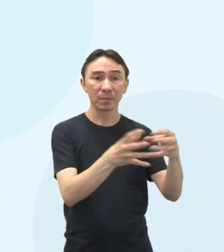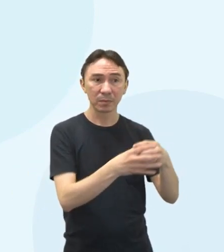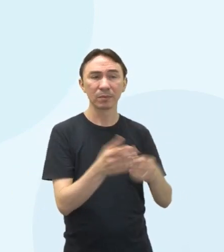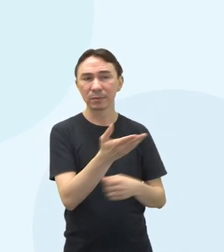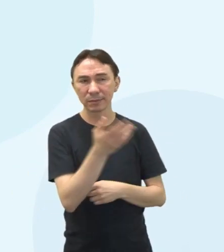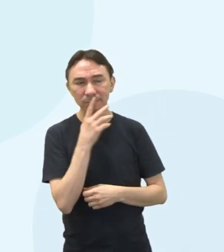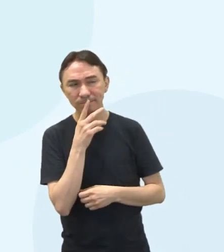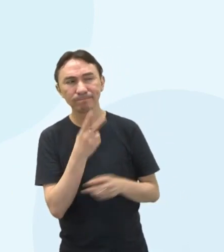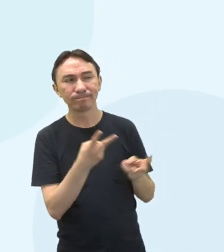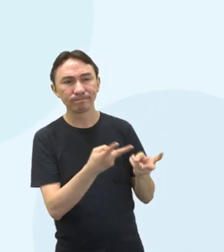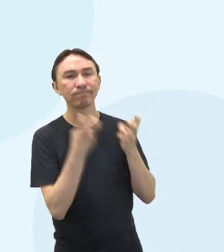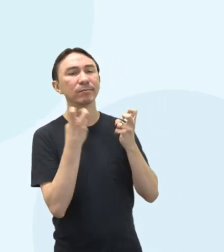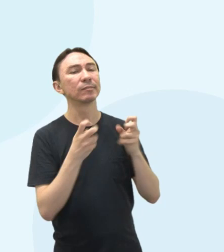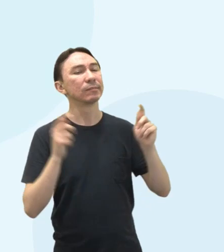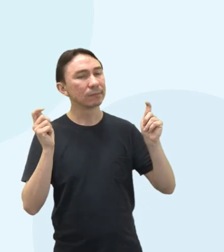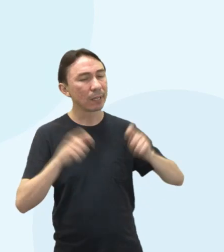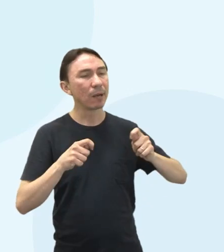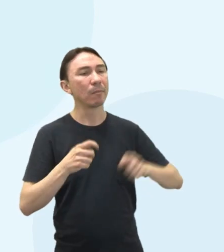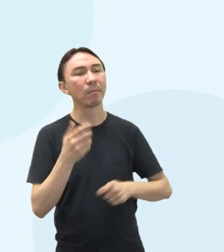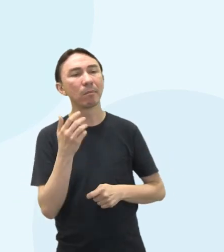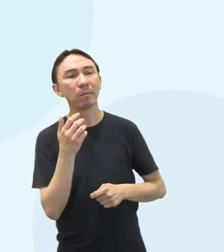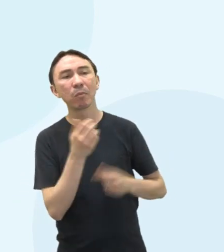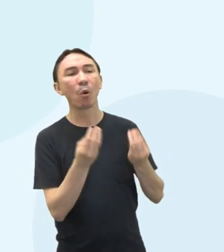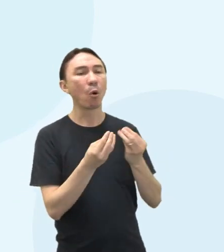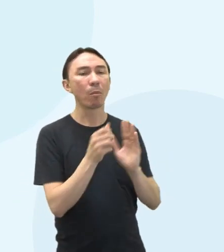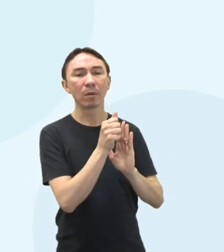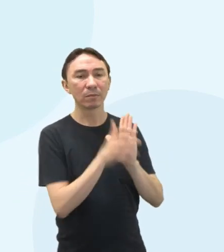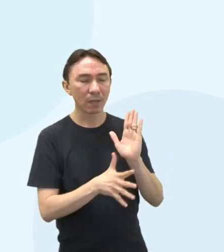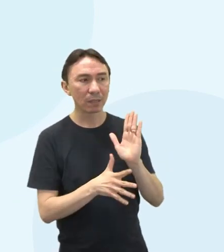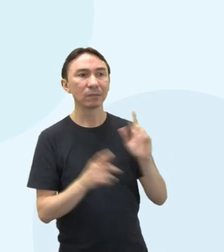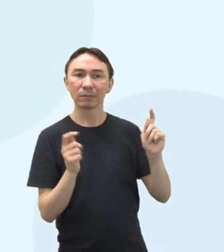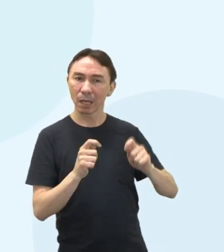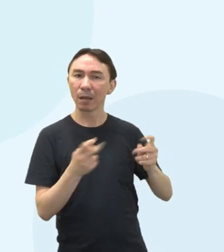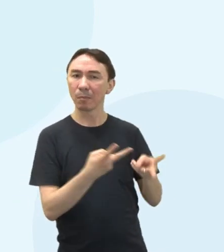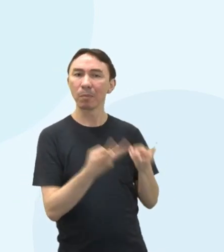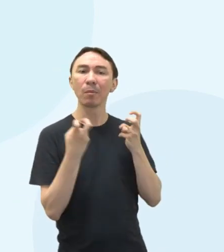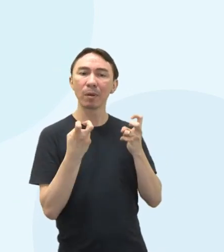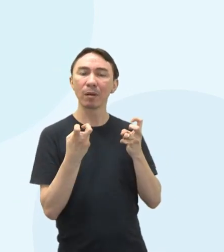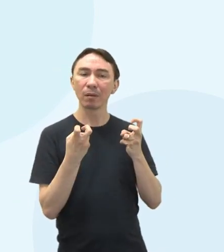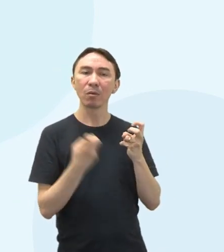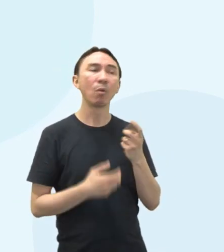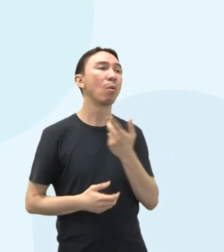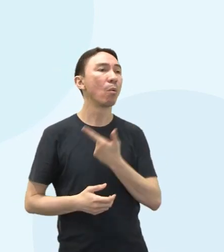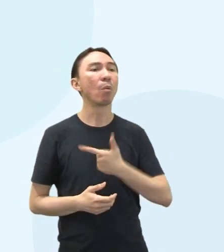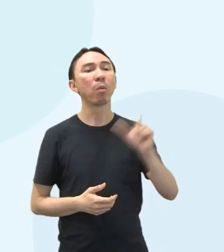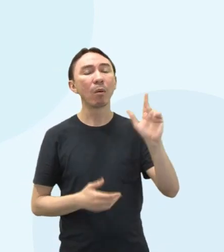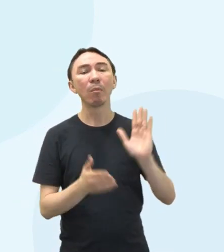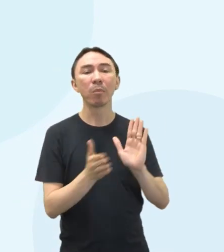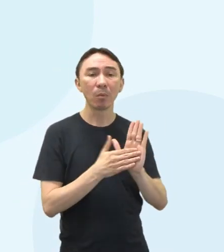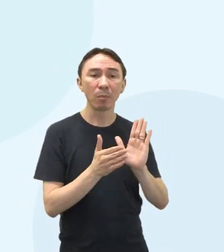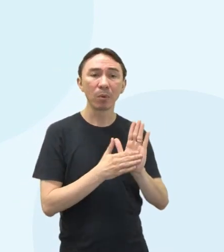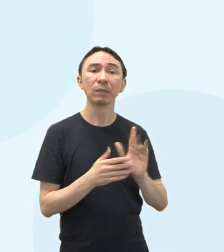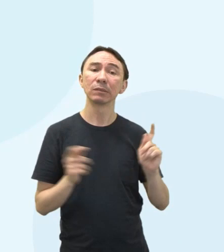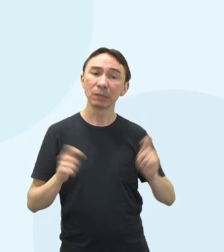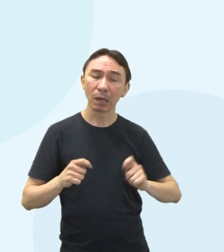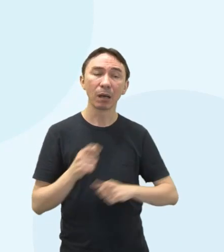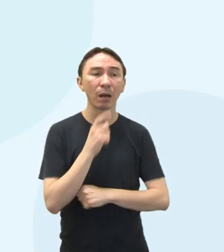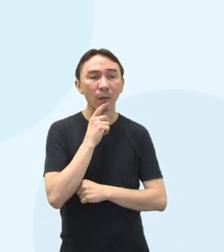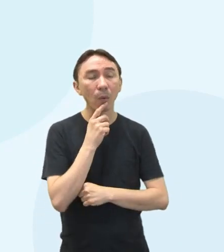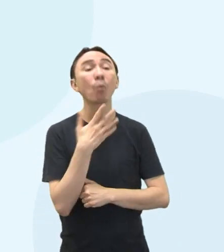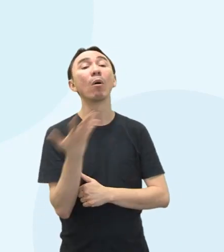observar nessa atividade né então que outras propostas a gente pode pensar nessa atividade aí